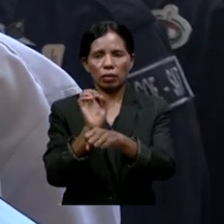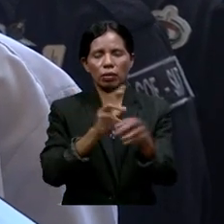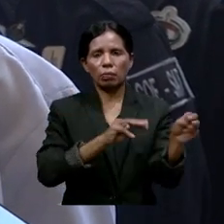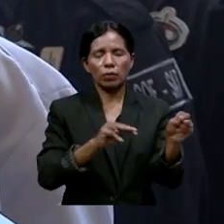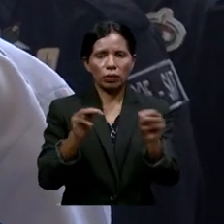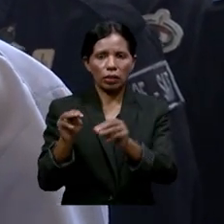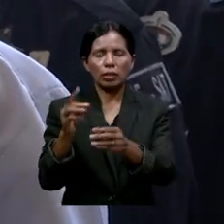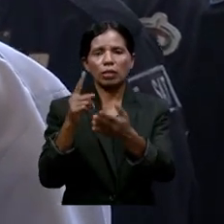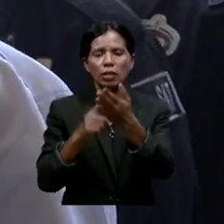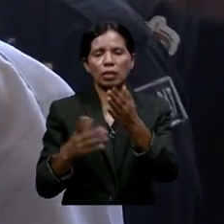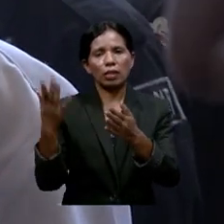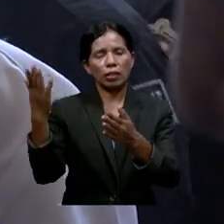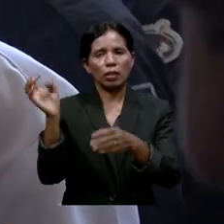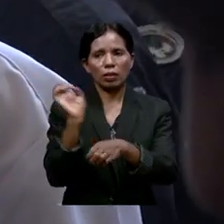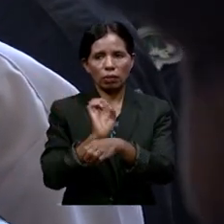e a economia.